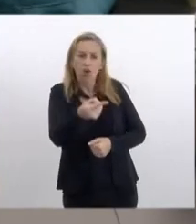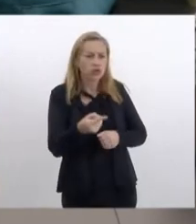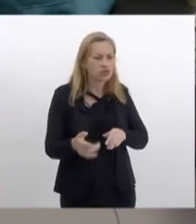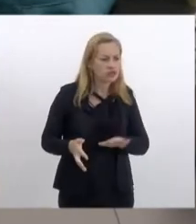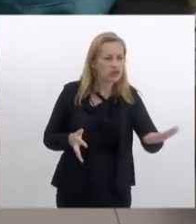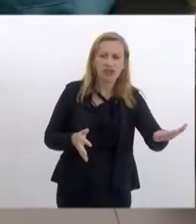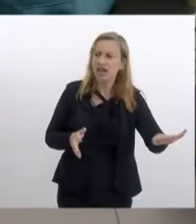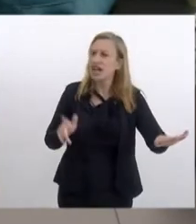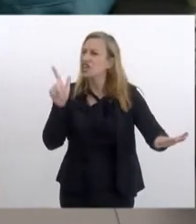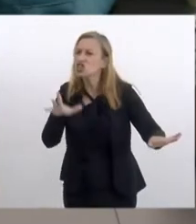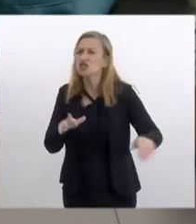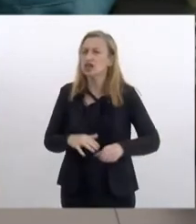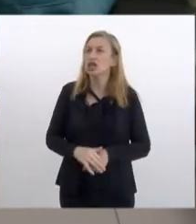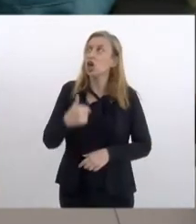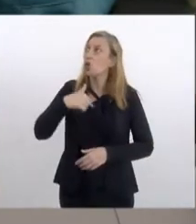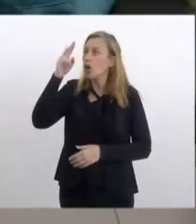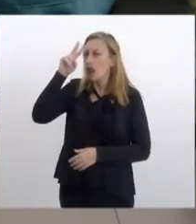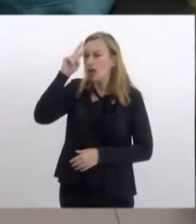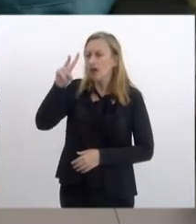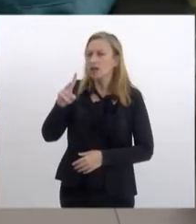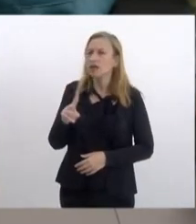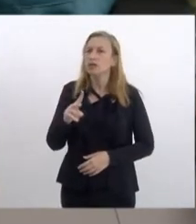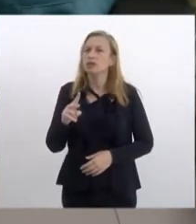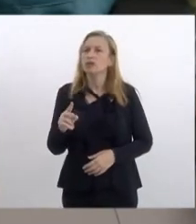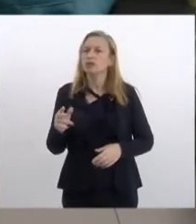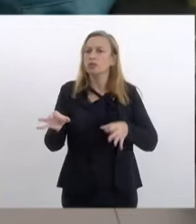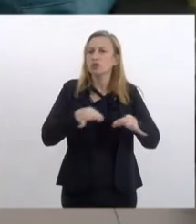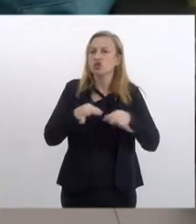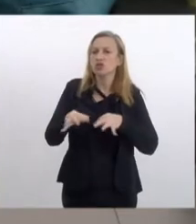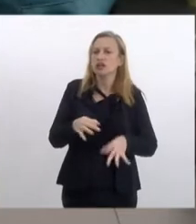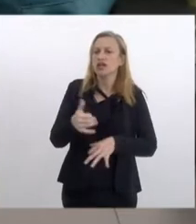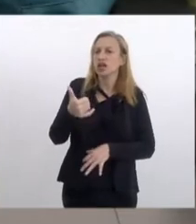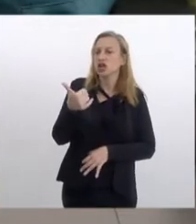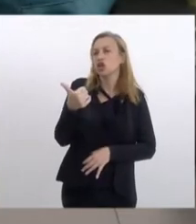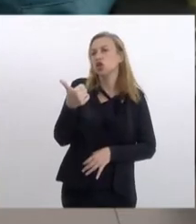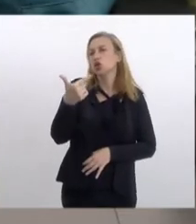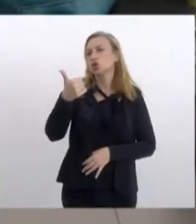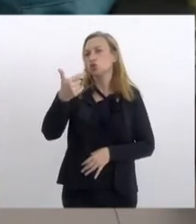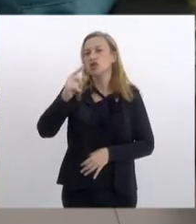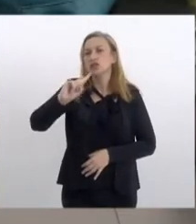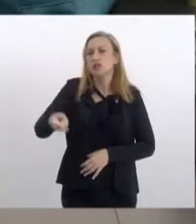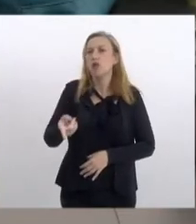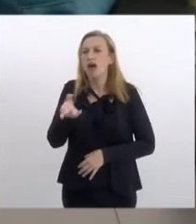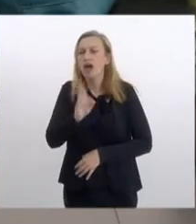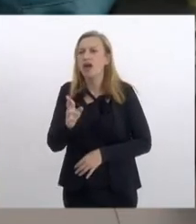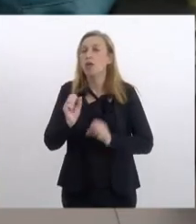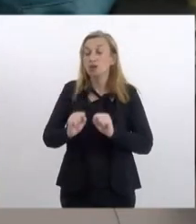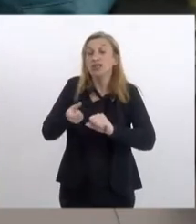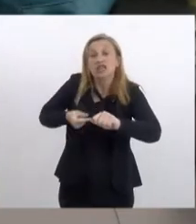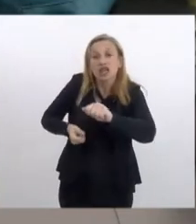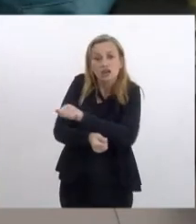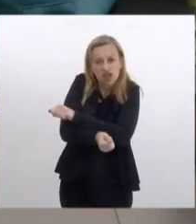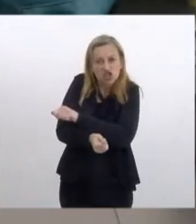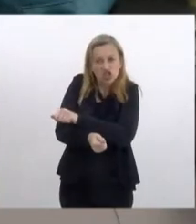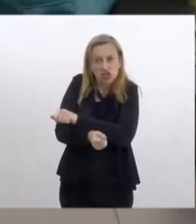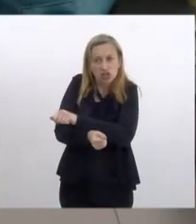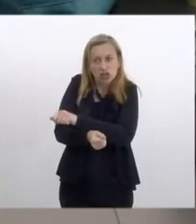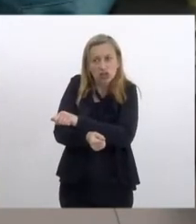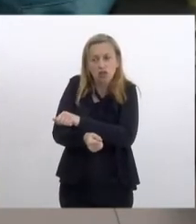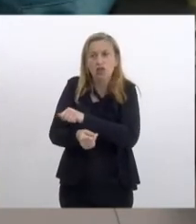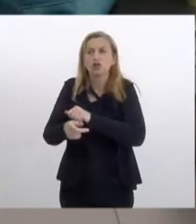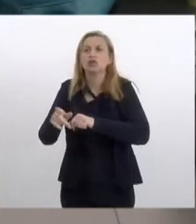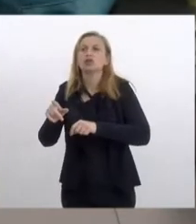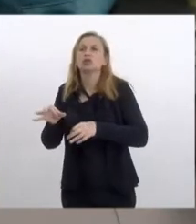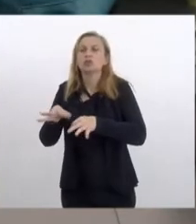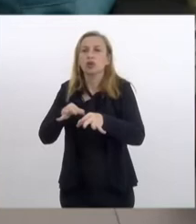totalmente diferente. Eu me lembro que o projeto valia R$12 mil para que eles pudessem investir num programa